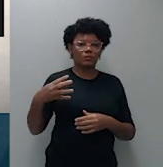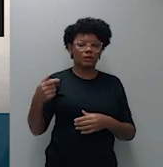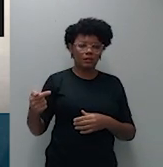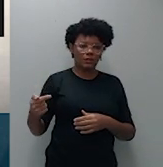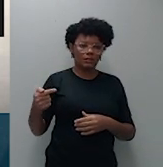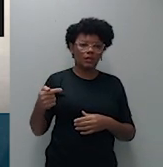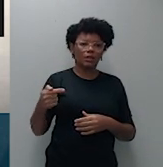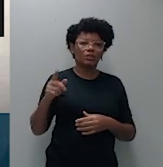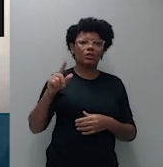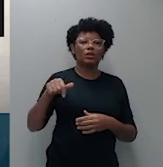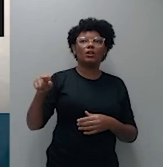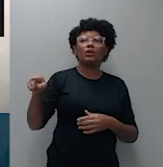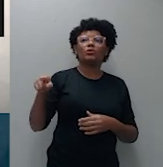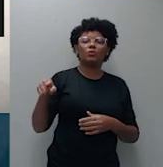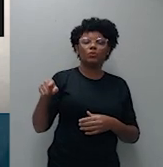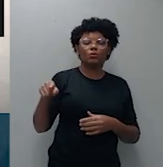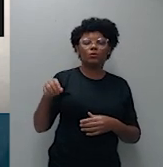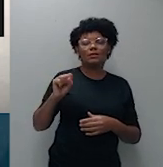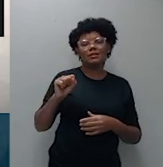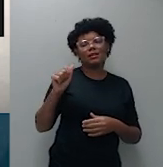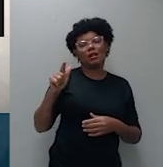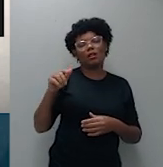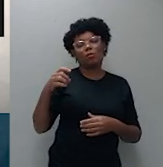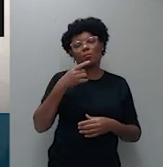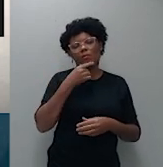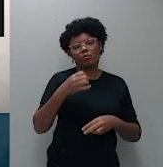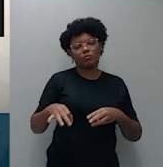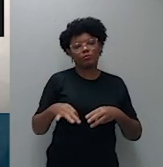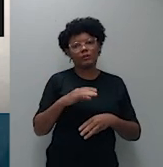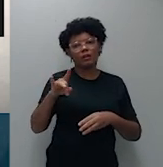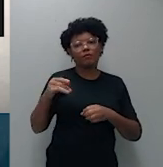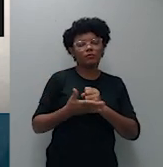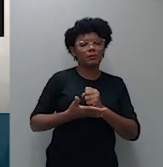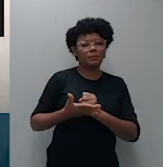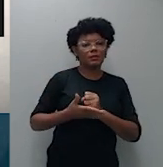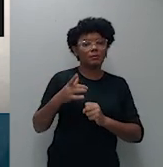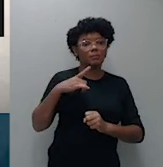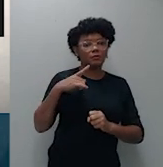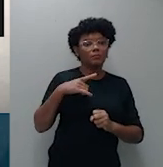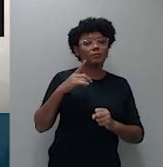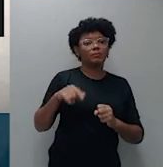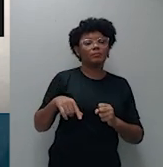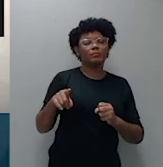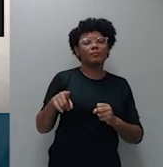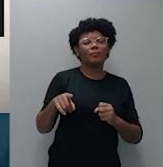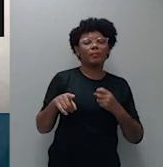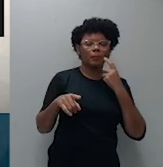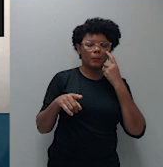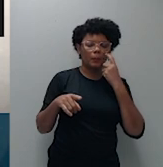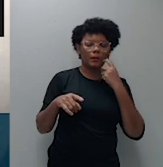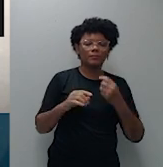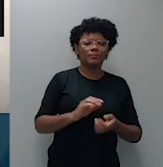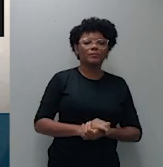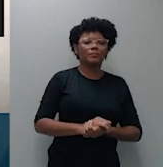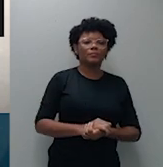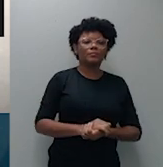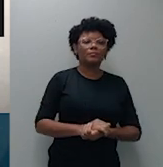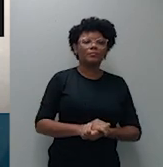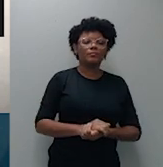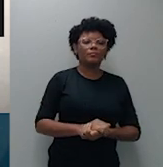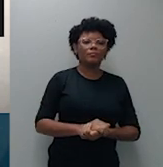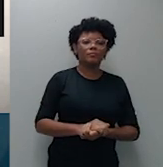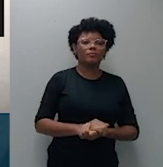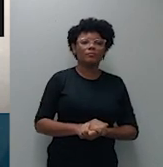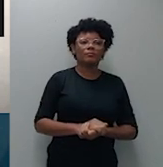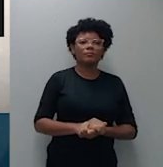1512647 da relatoria do ministro Salomão em na fundamentação ficou anunciado que a